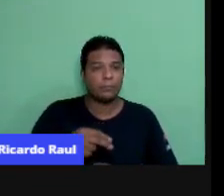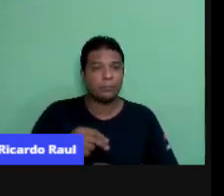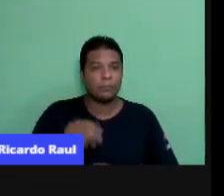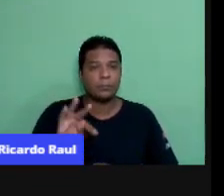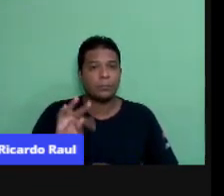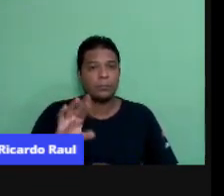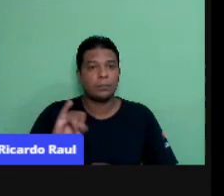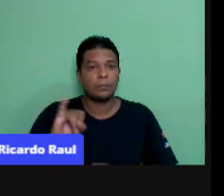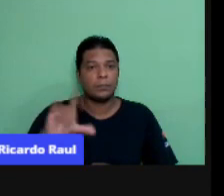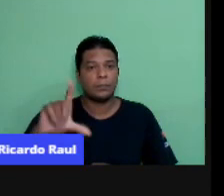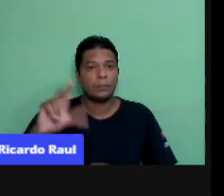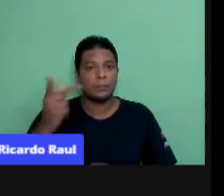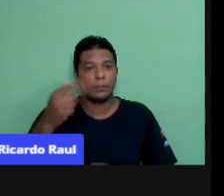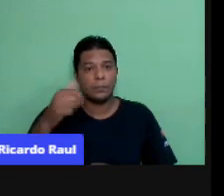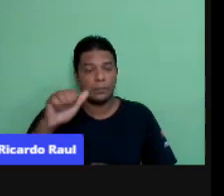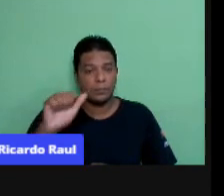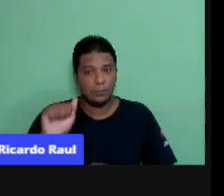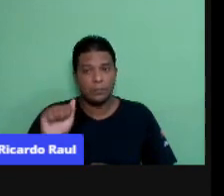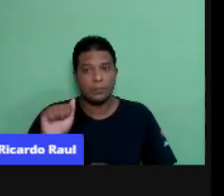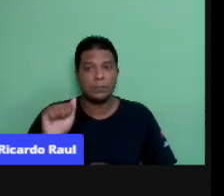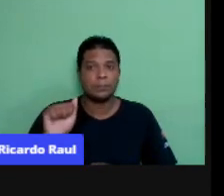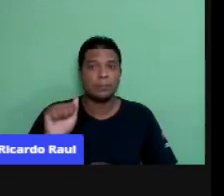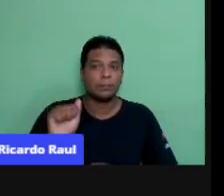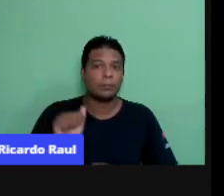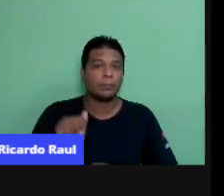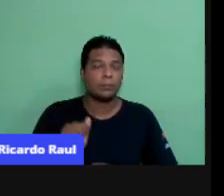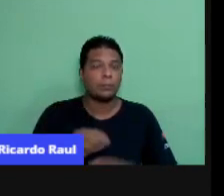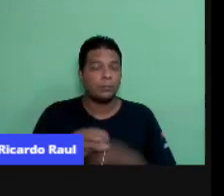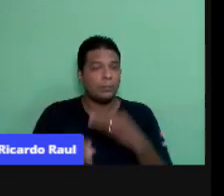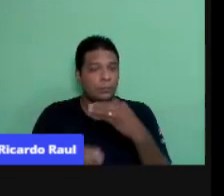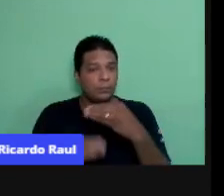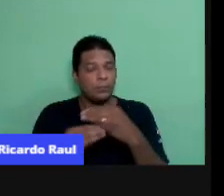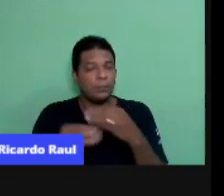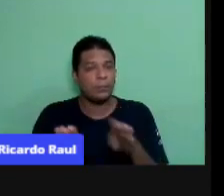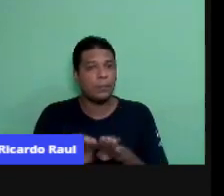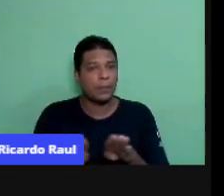colocamos isso no ensino fundamental, mas também pode ser colocado